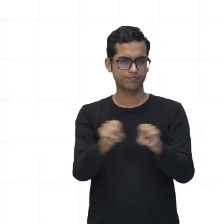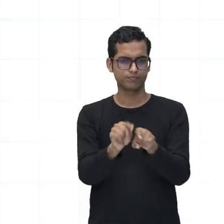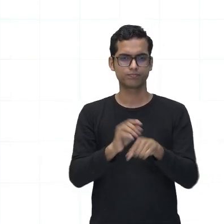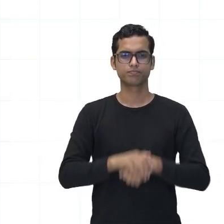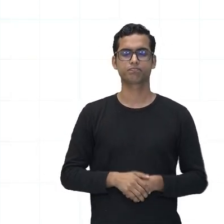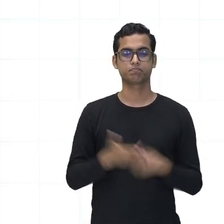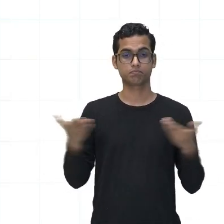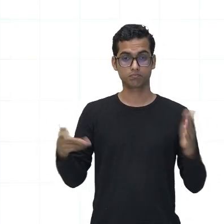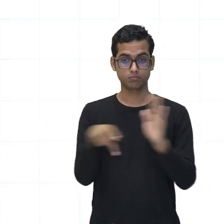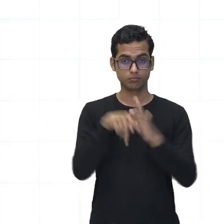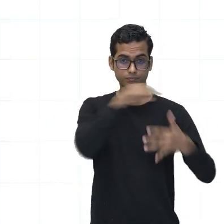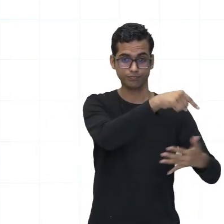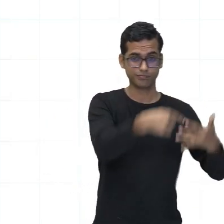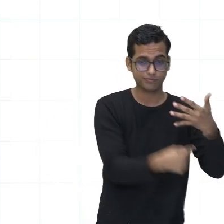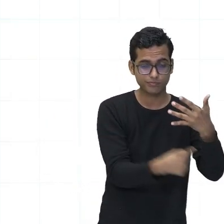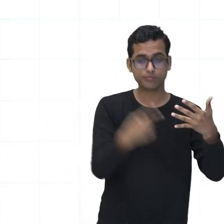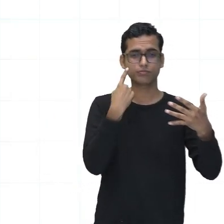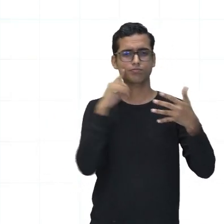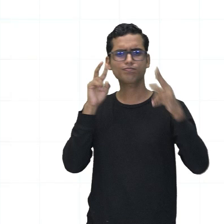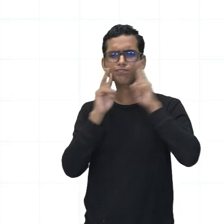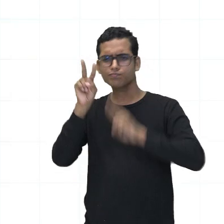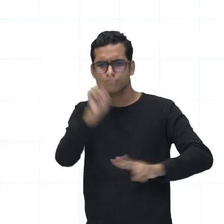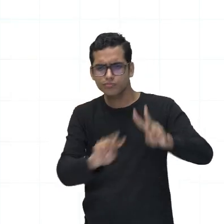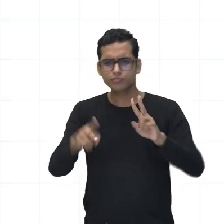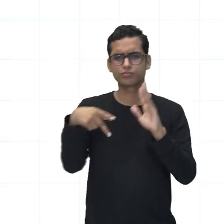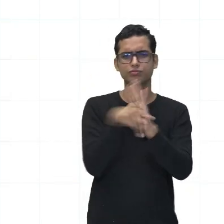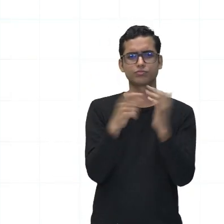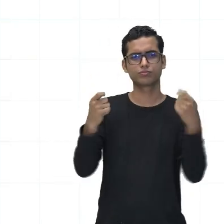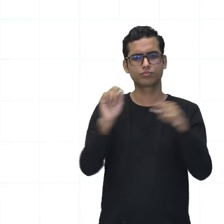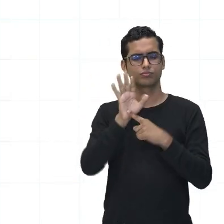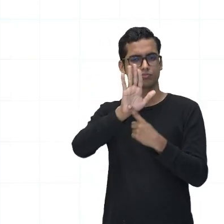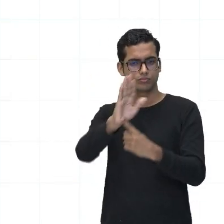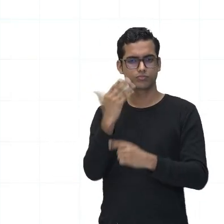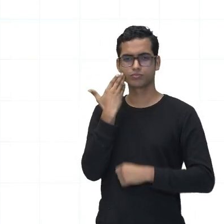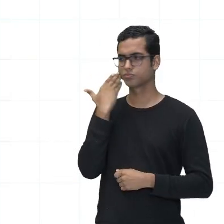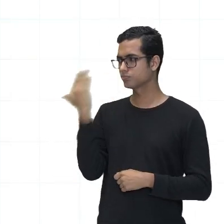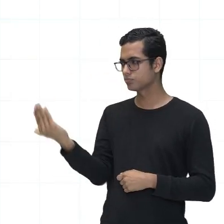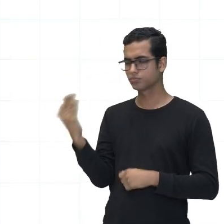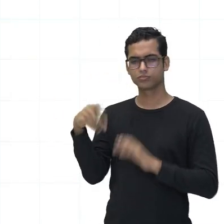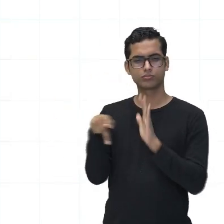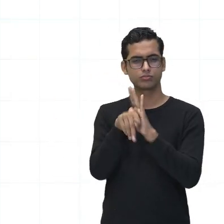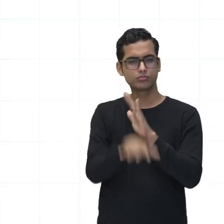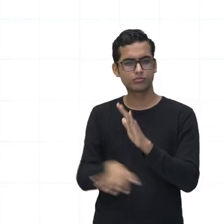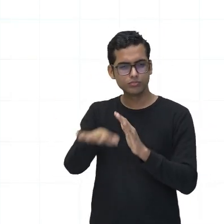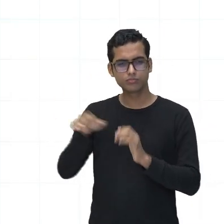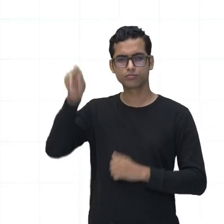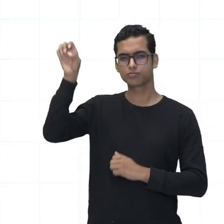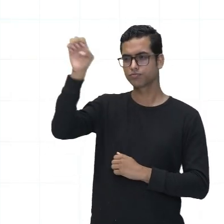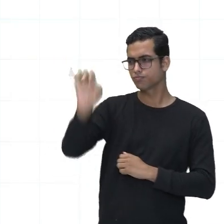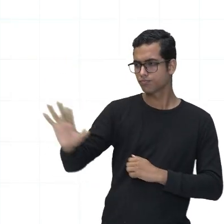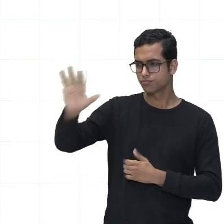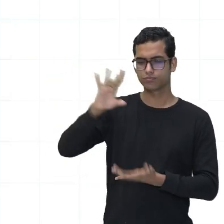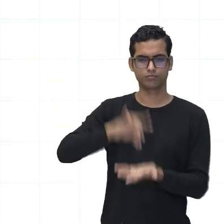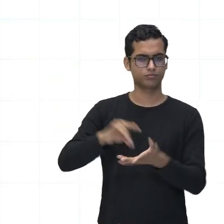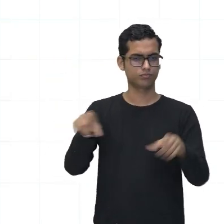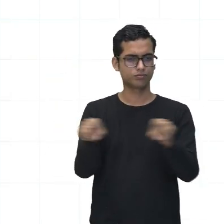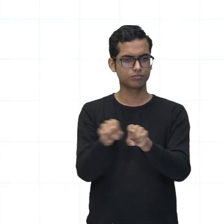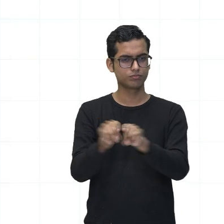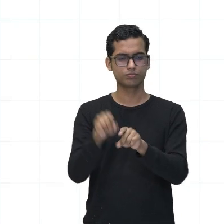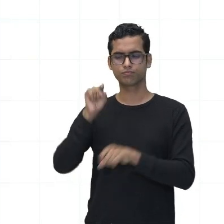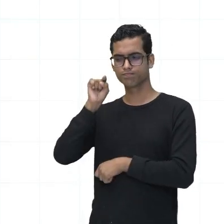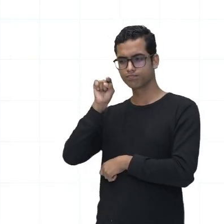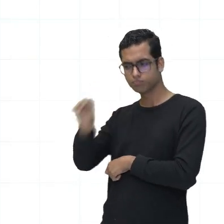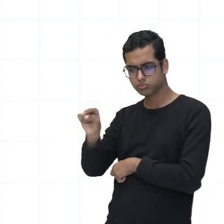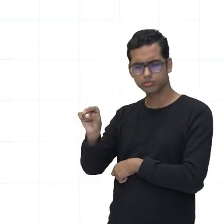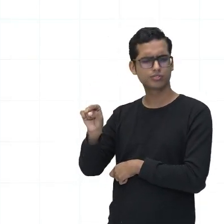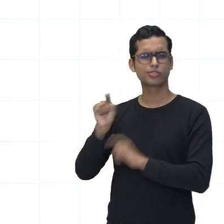das matrizes europeias. Vamos agora falar sobre o ponto. Bem, o ponto